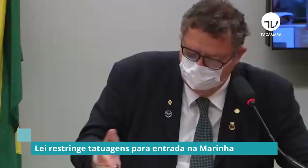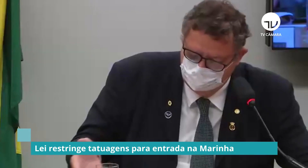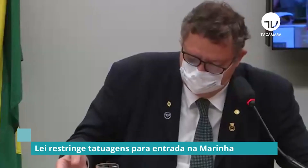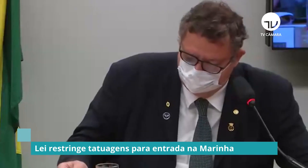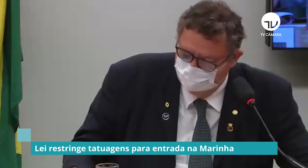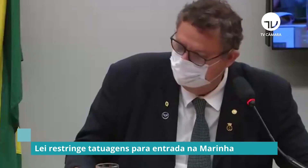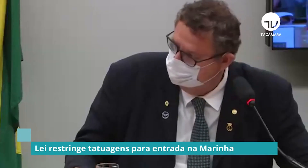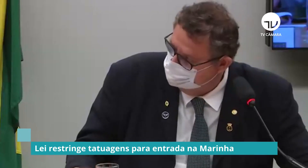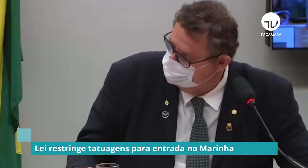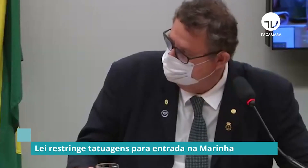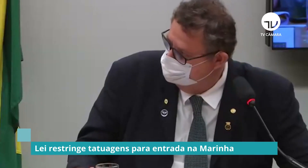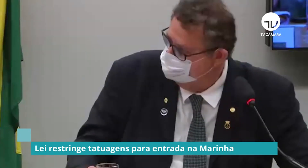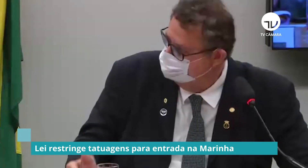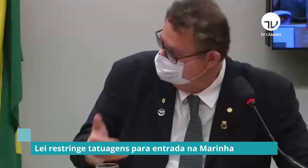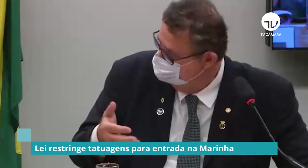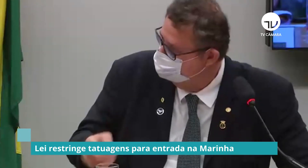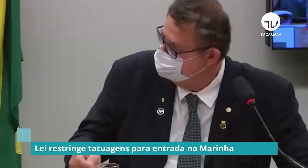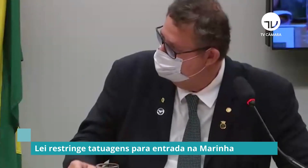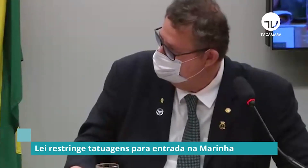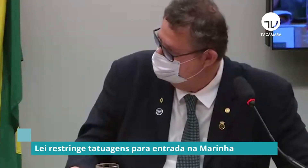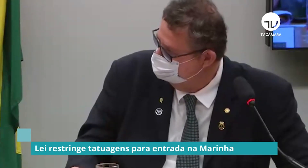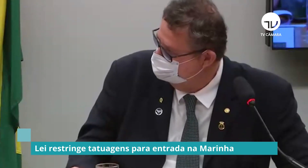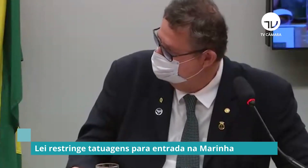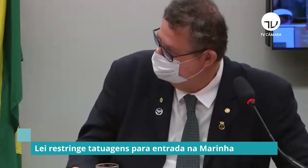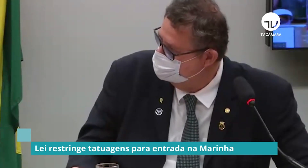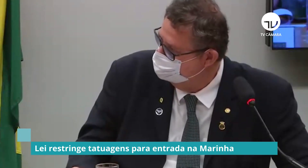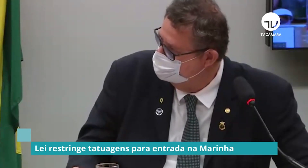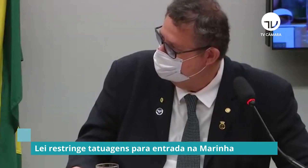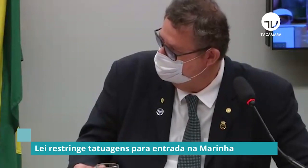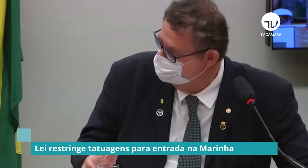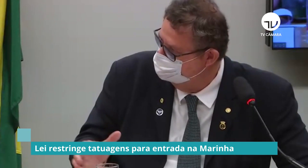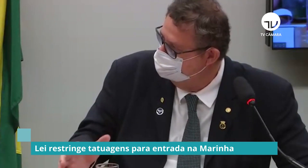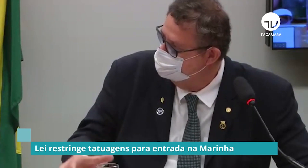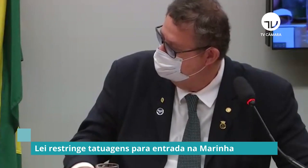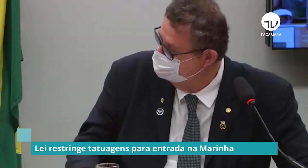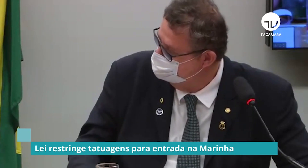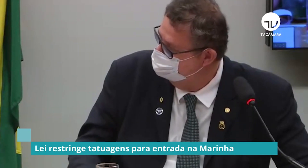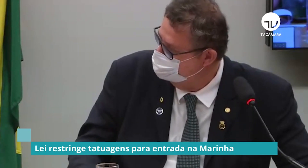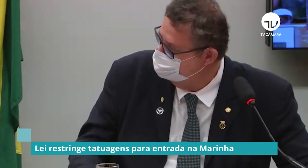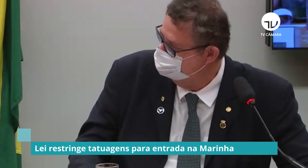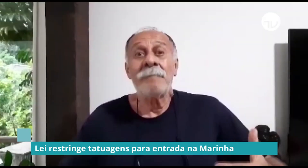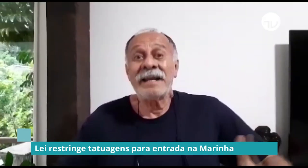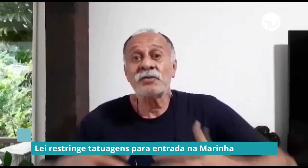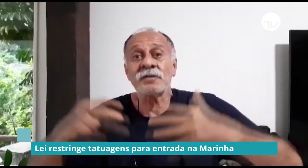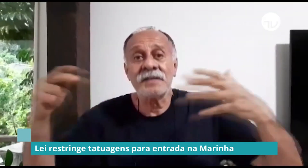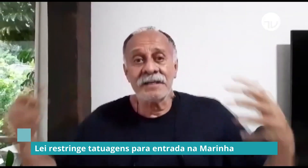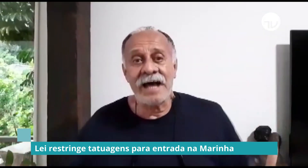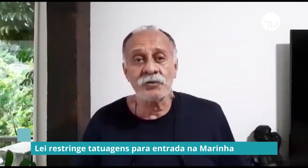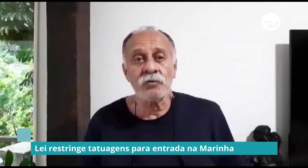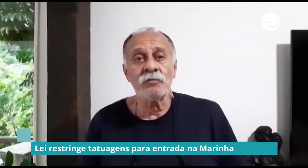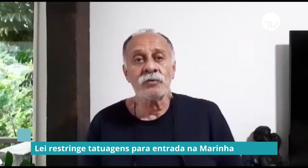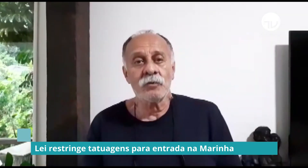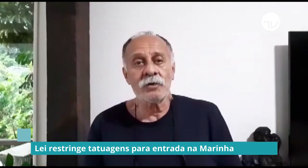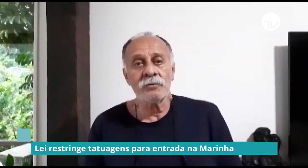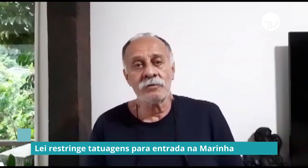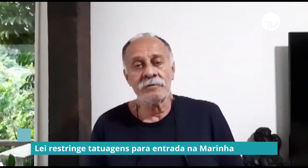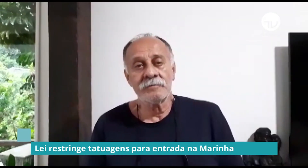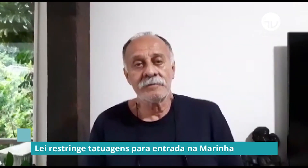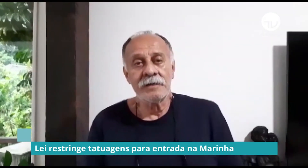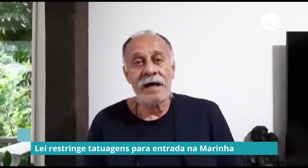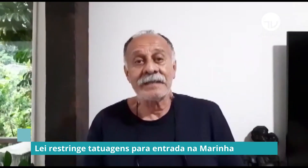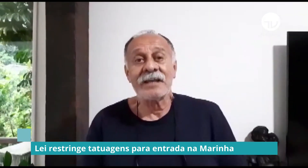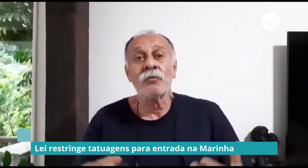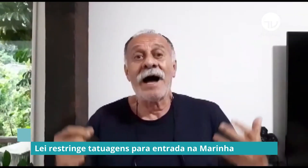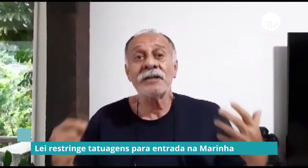projeto que deu origem à lei, as restrições ao uso de tatuagens dividem a opinião dos deputados. Para a sociedade como um todo,